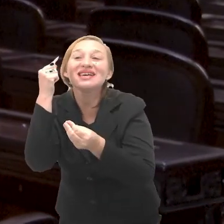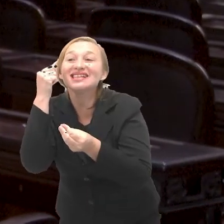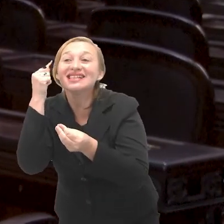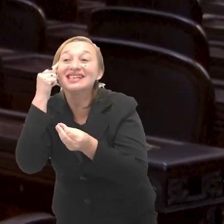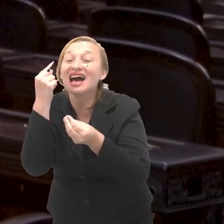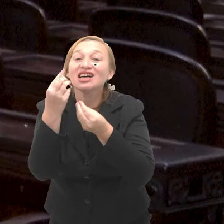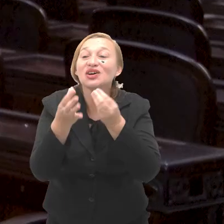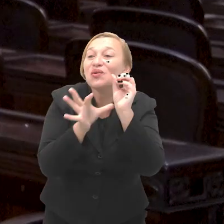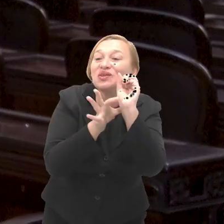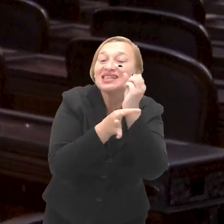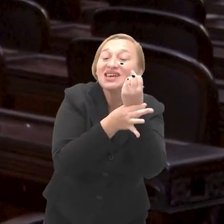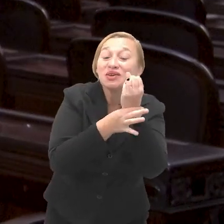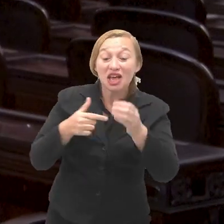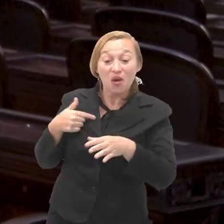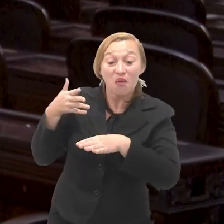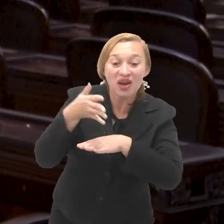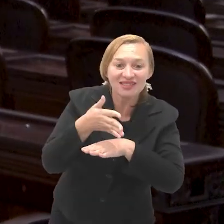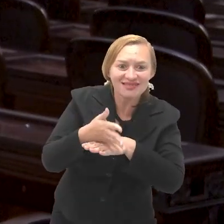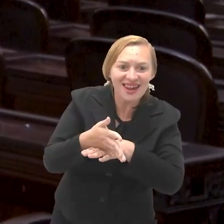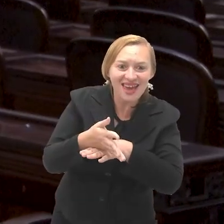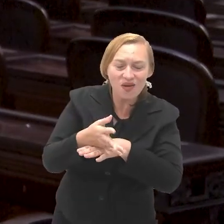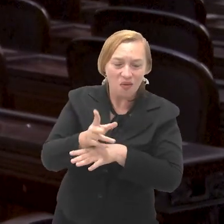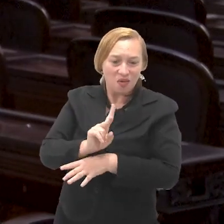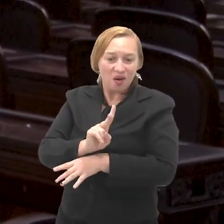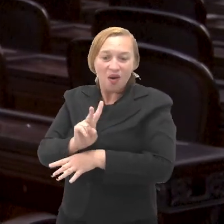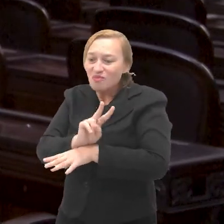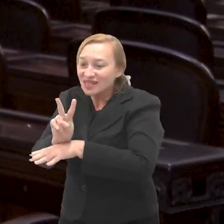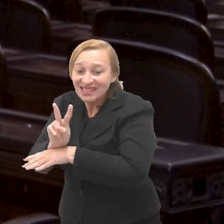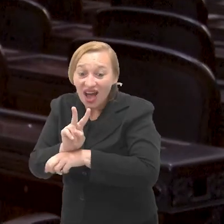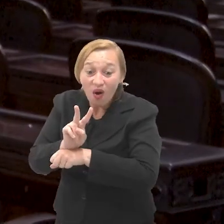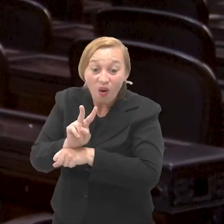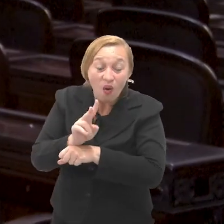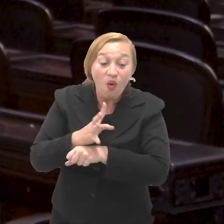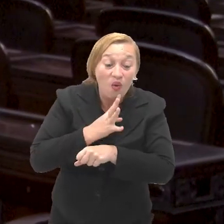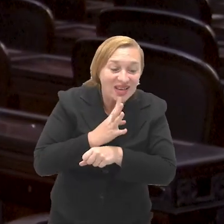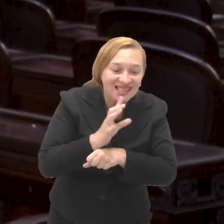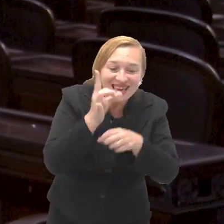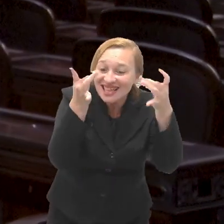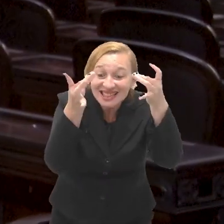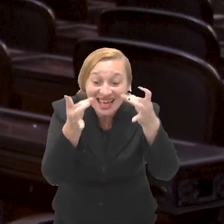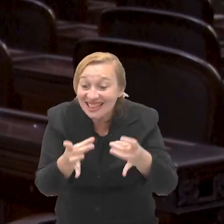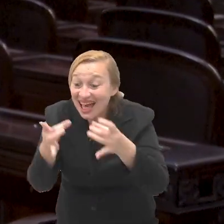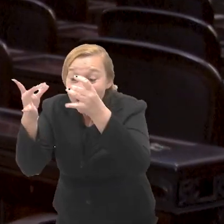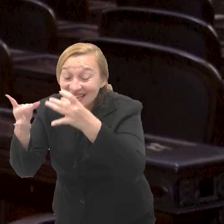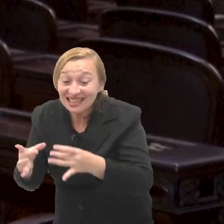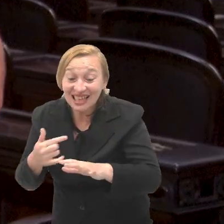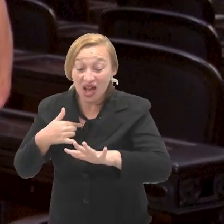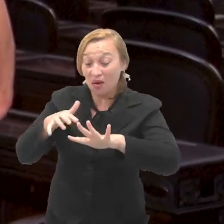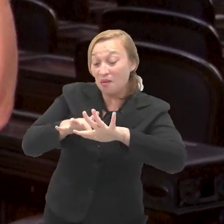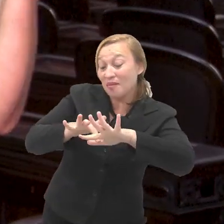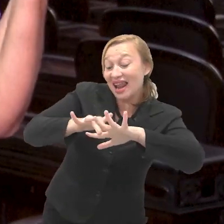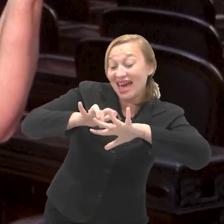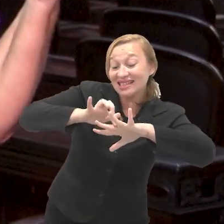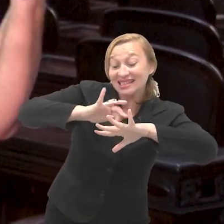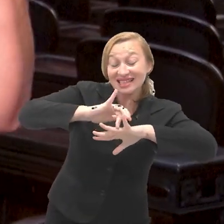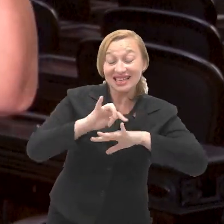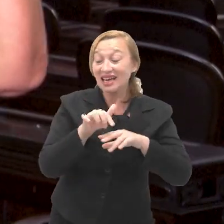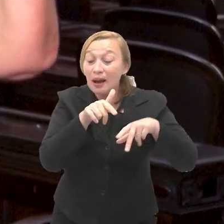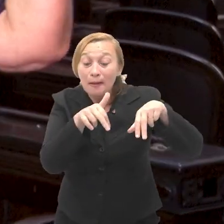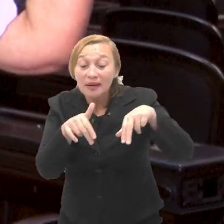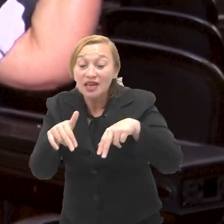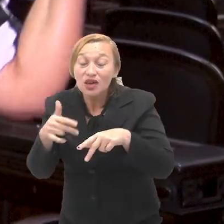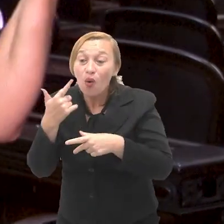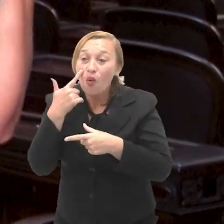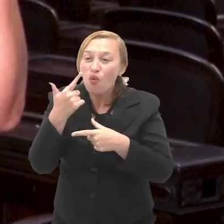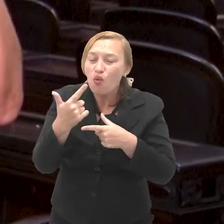coisas, pensar que como segurança, quando eu entrei, eu precisava conhecer cada cantinho e eu fui passeando nas escadas,